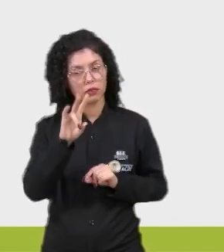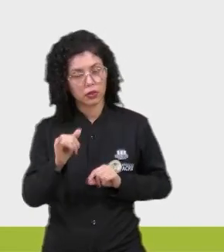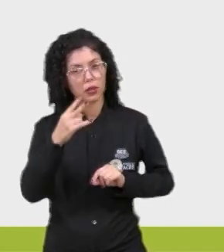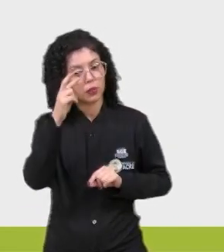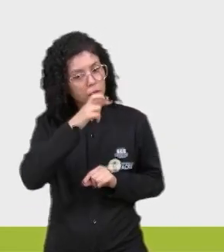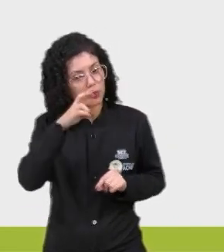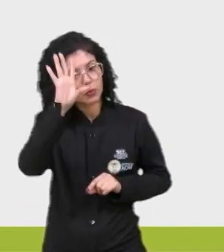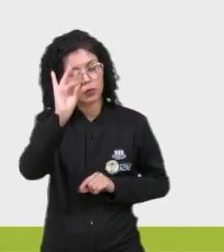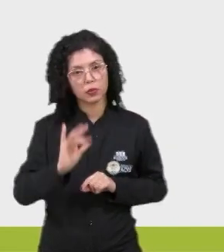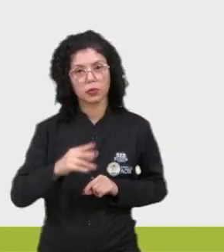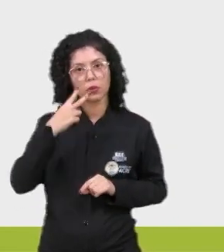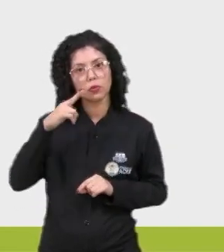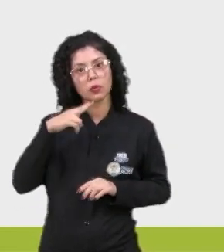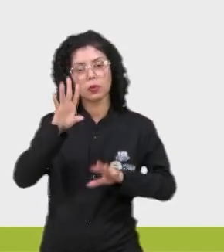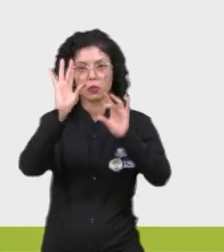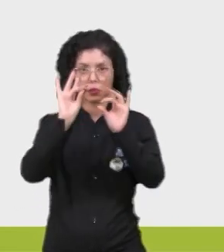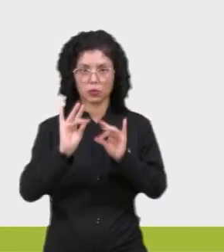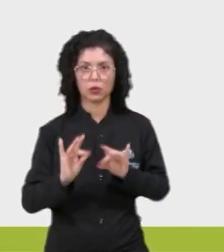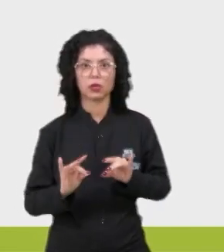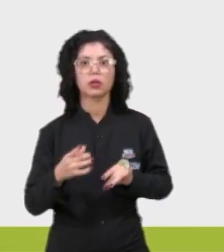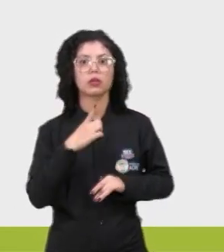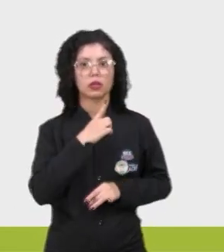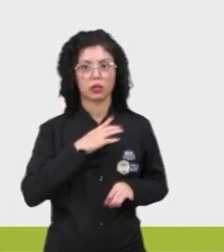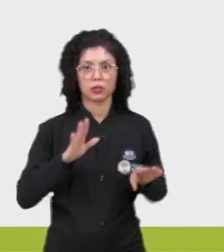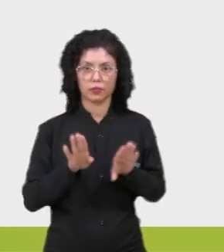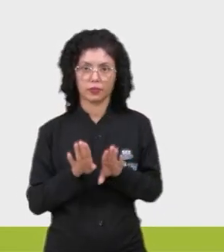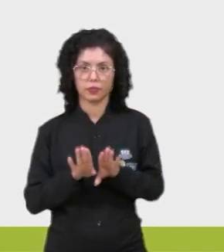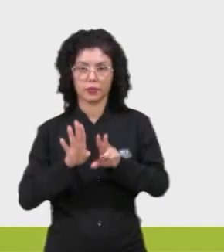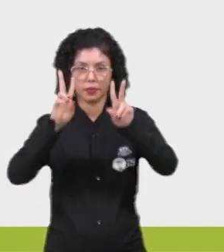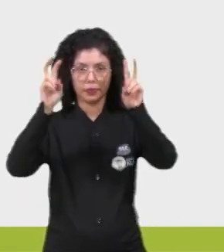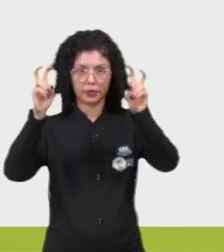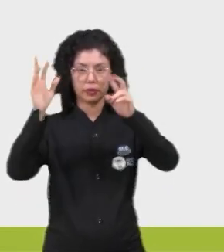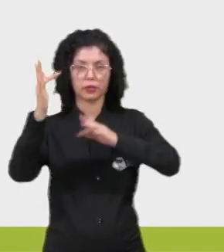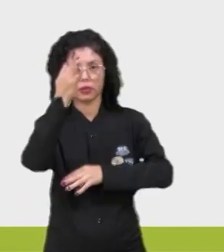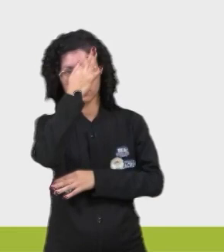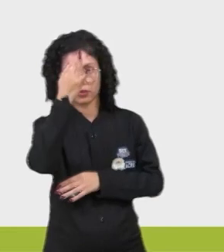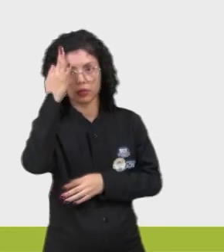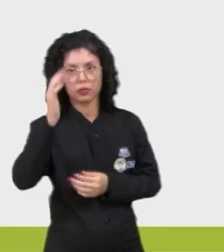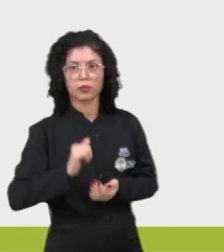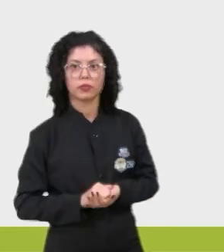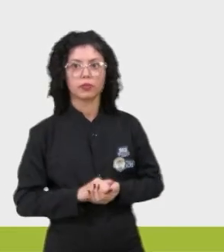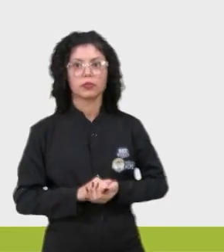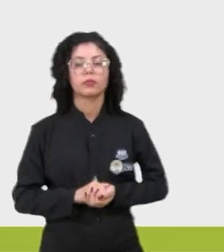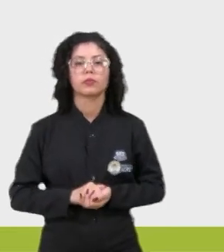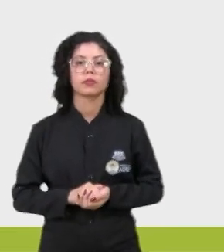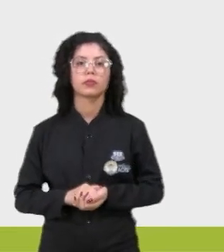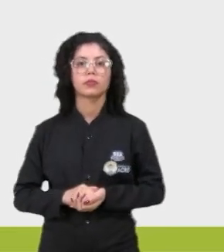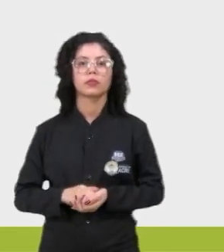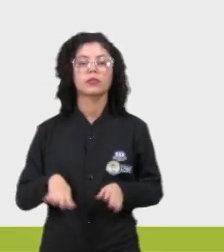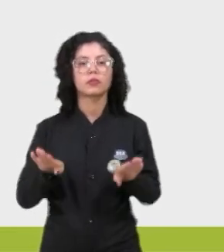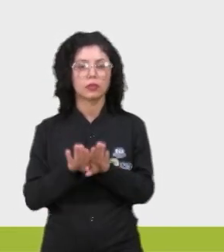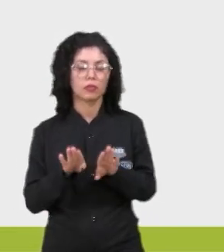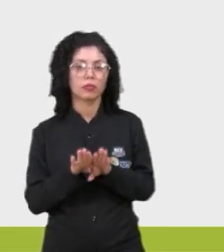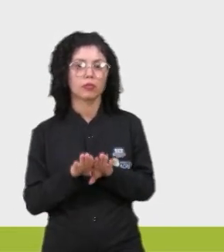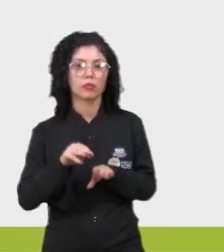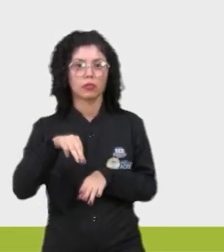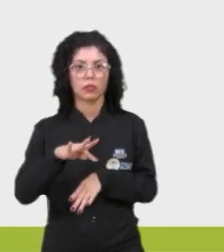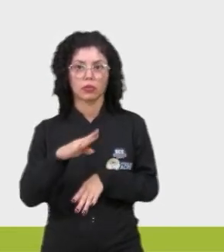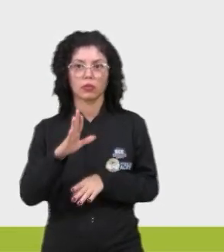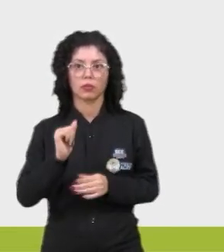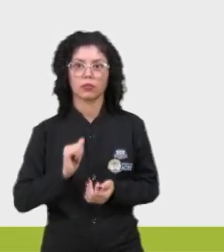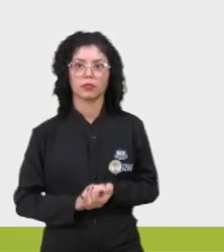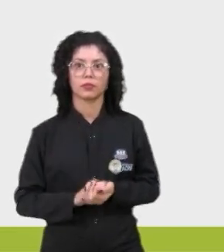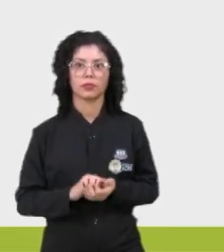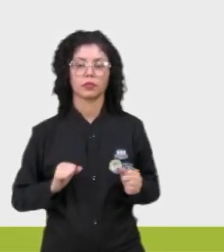uma analogia também. Temos também a teoria filosófica de Platão acerca do mito da caverna, que diz que